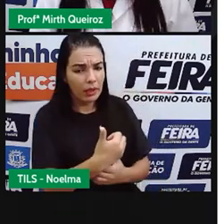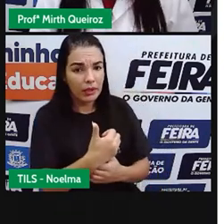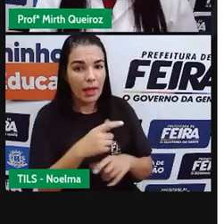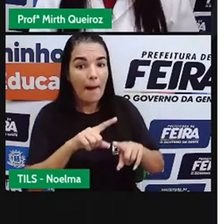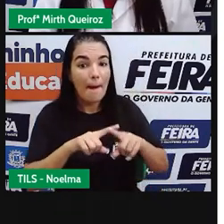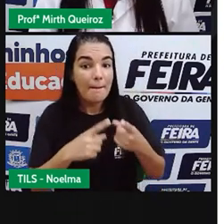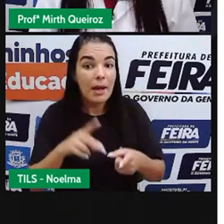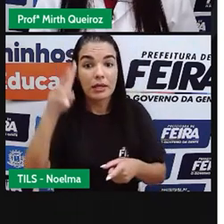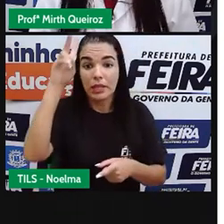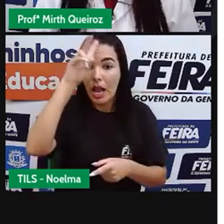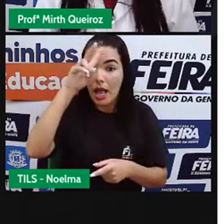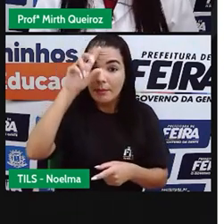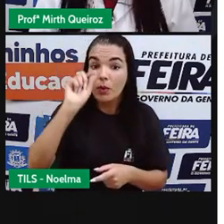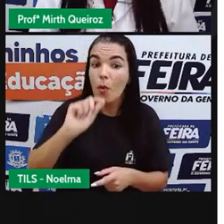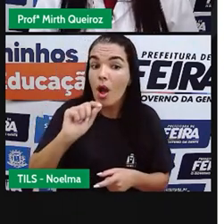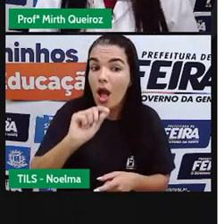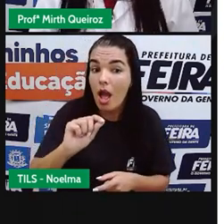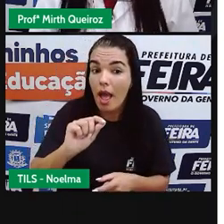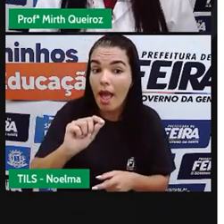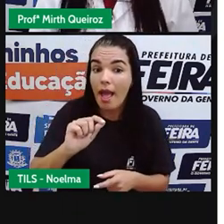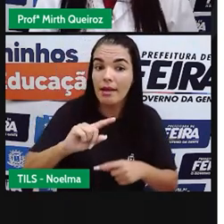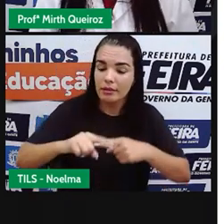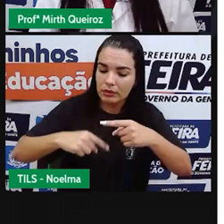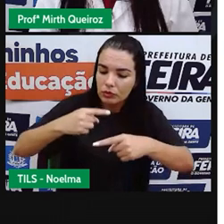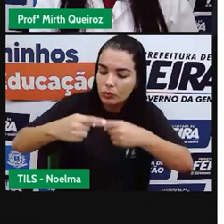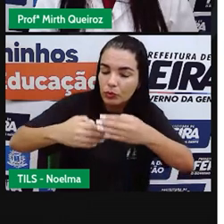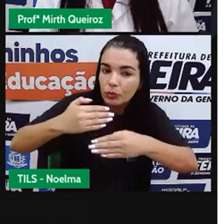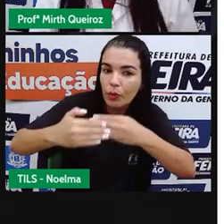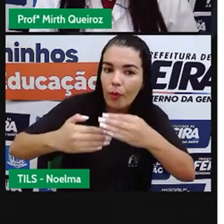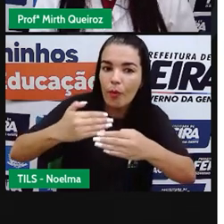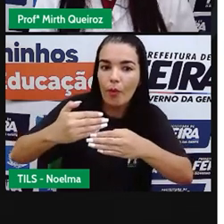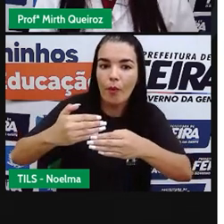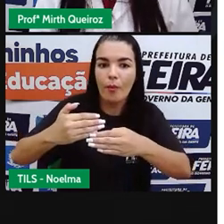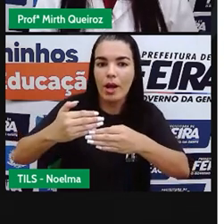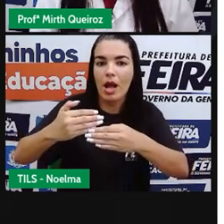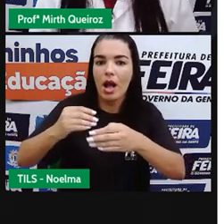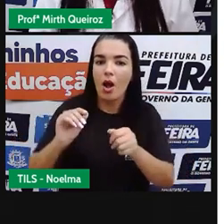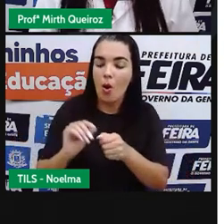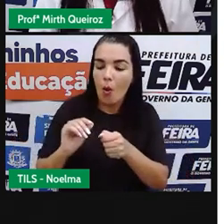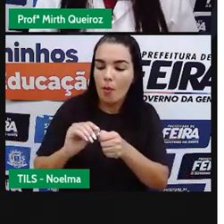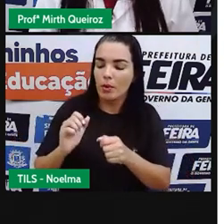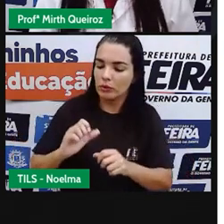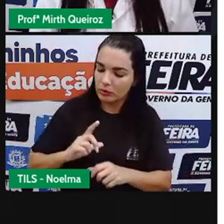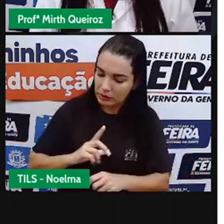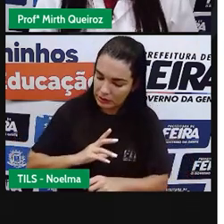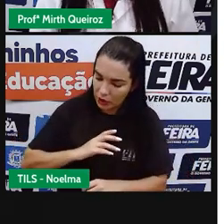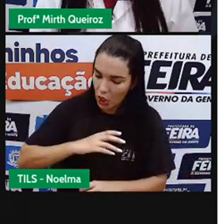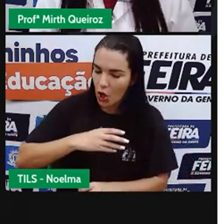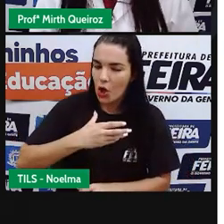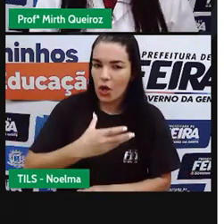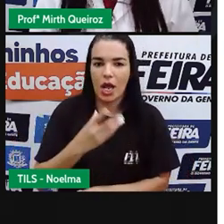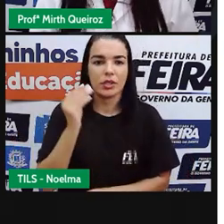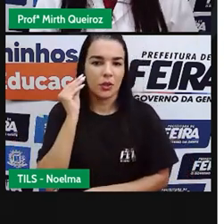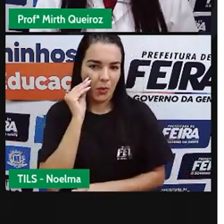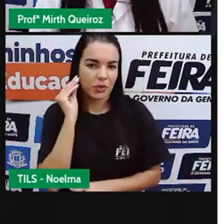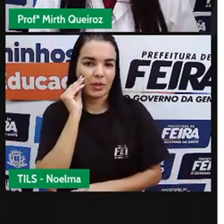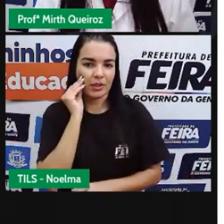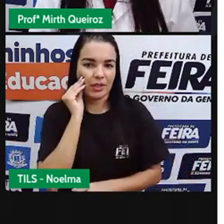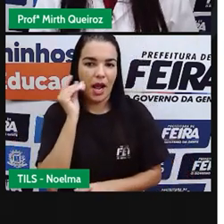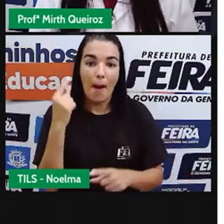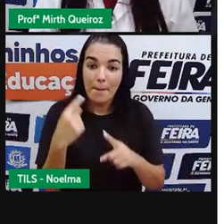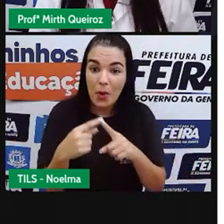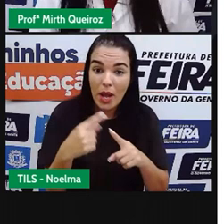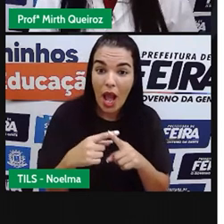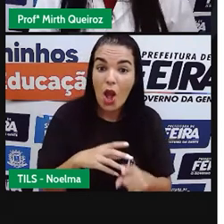tudo bem. Mas lembre-se de que é dessa forma que demonstramos coragem.